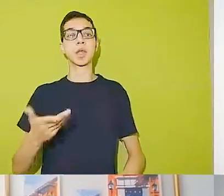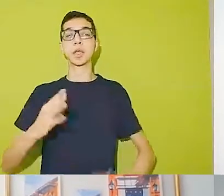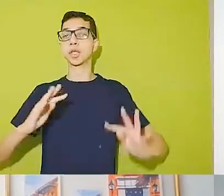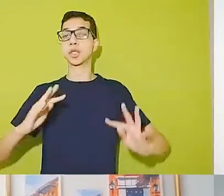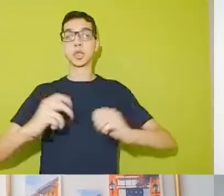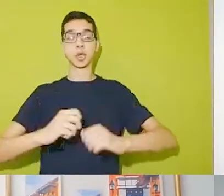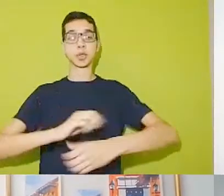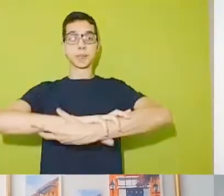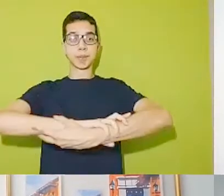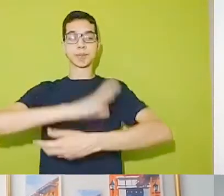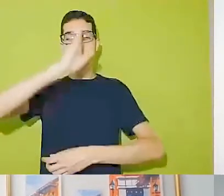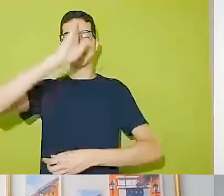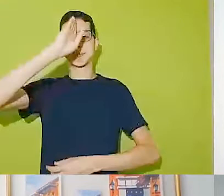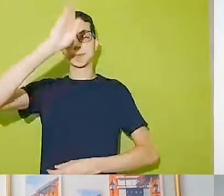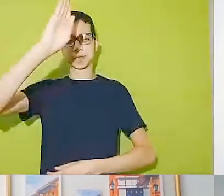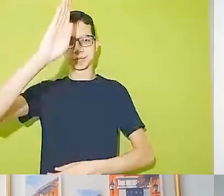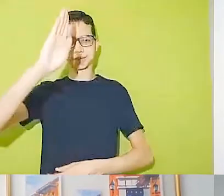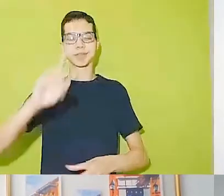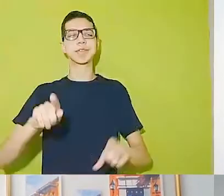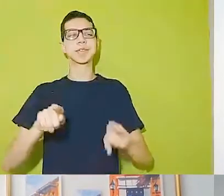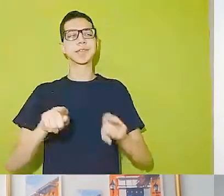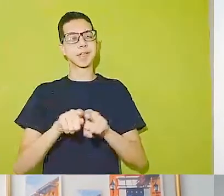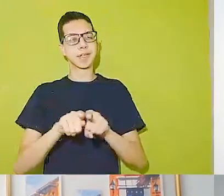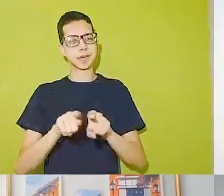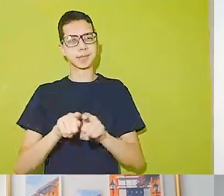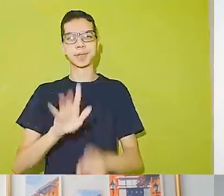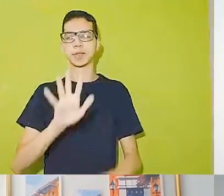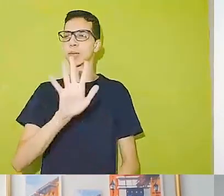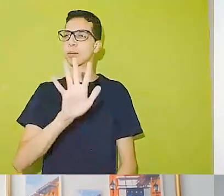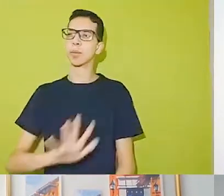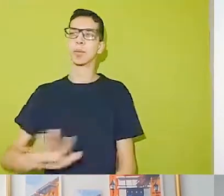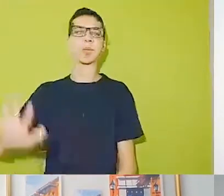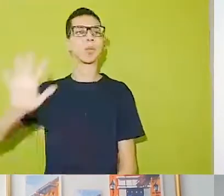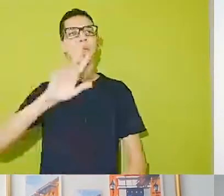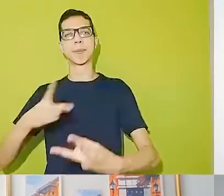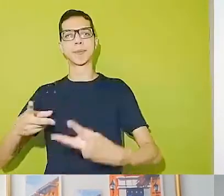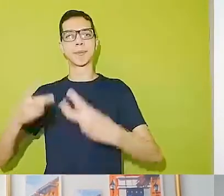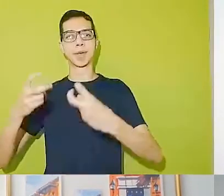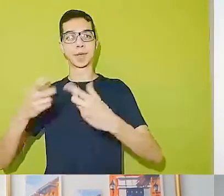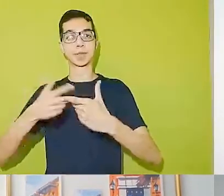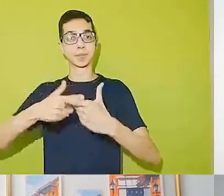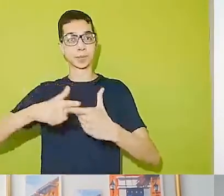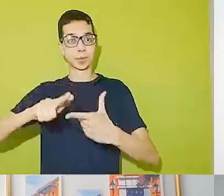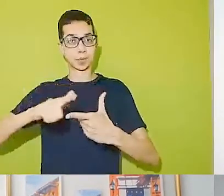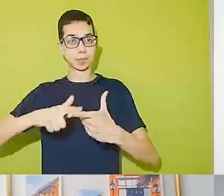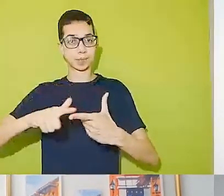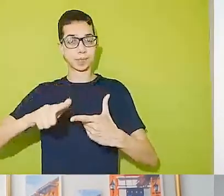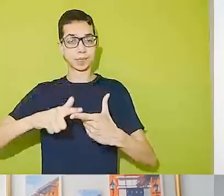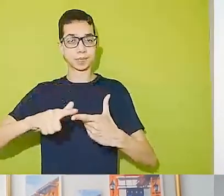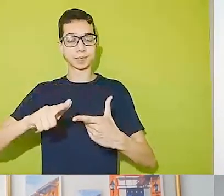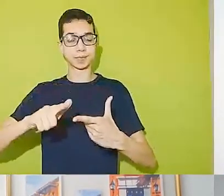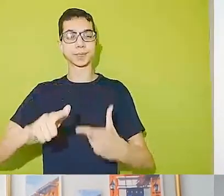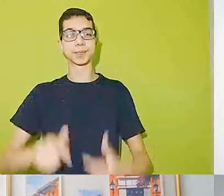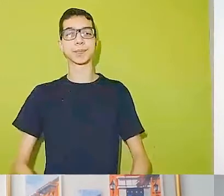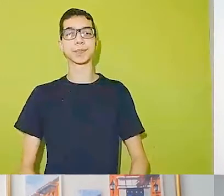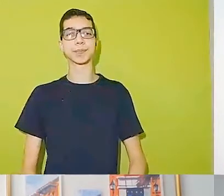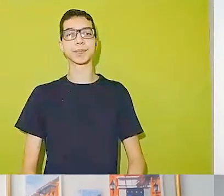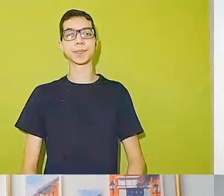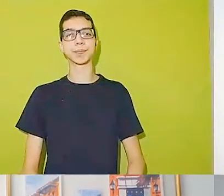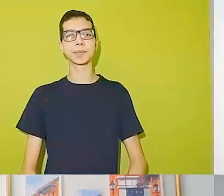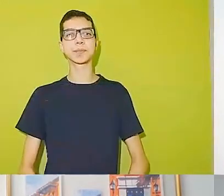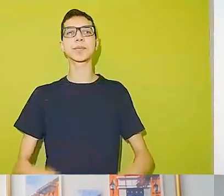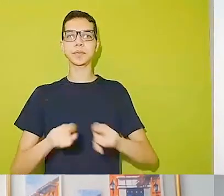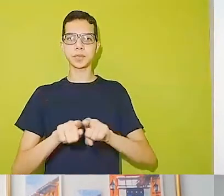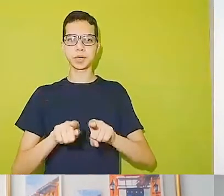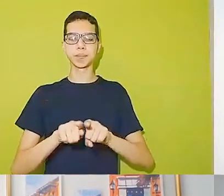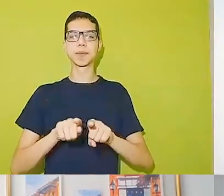esse olhar externo a essa problemática. ao Núcleo de Direitos Humanos, que já